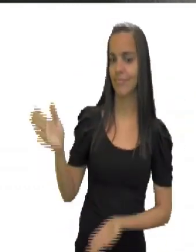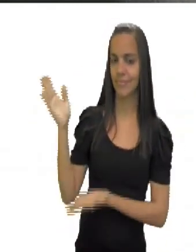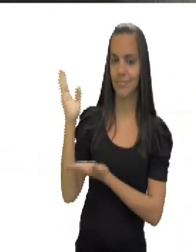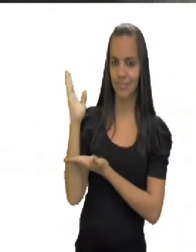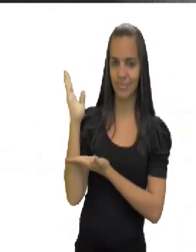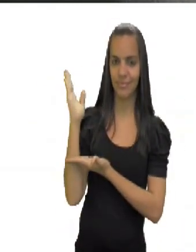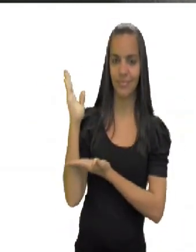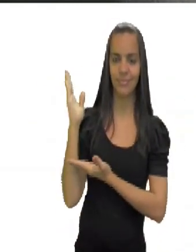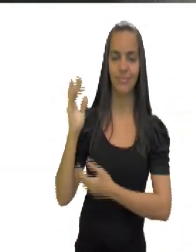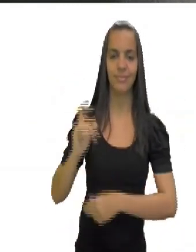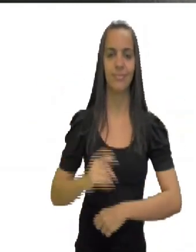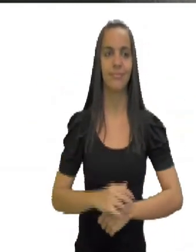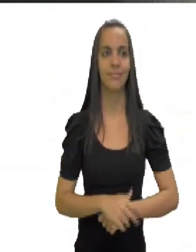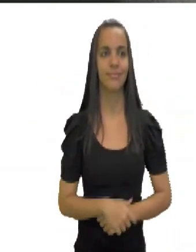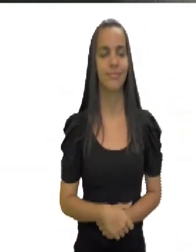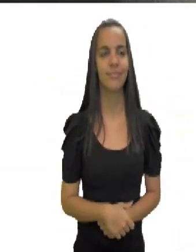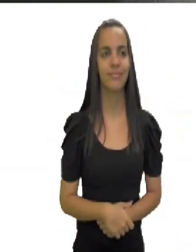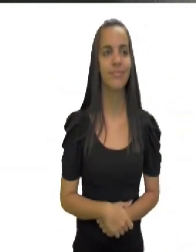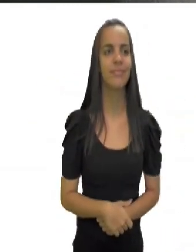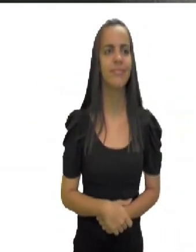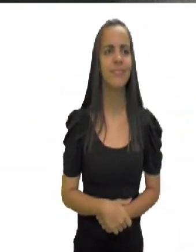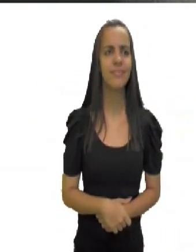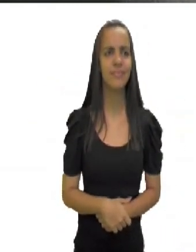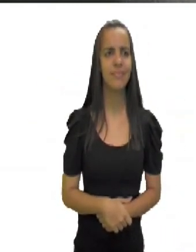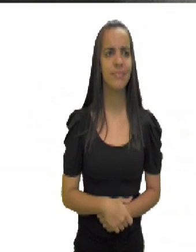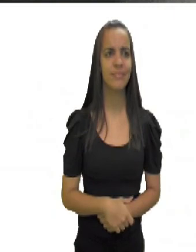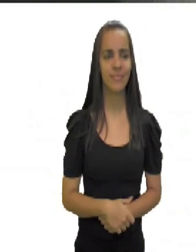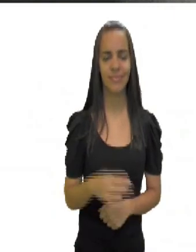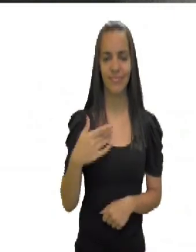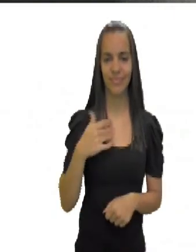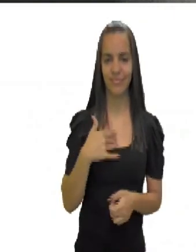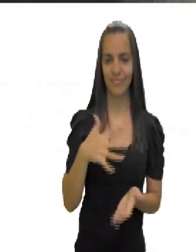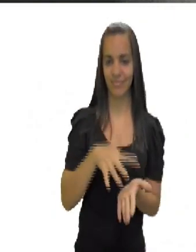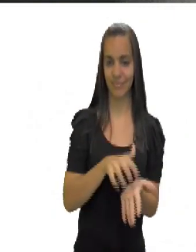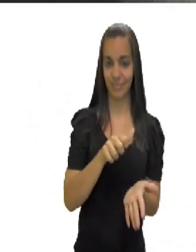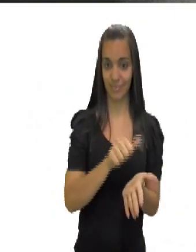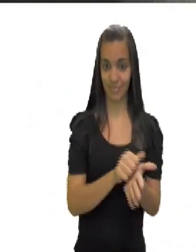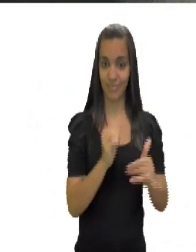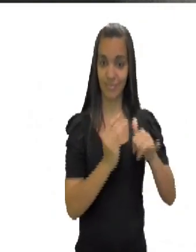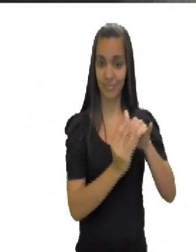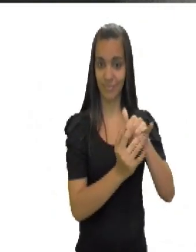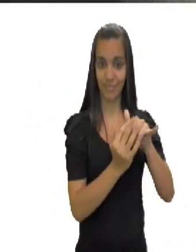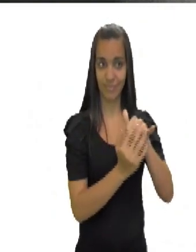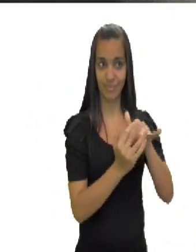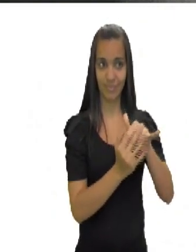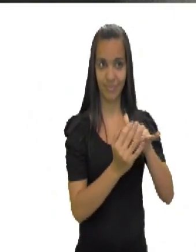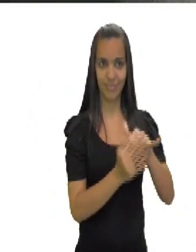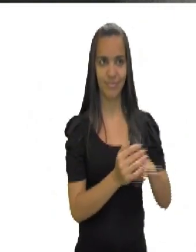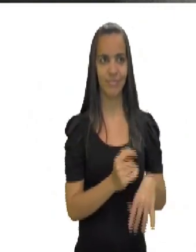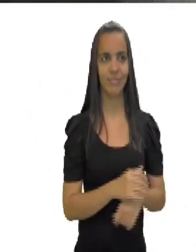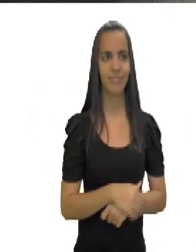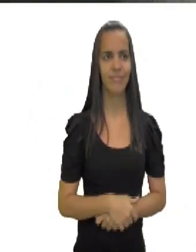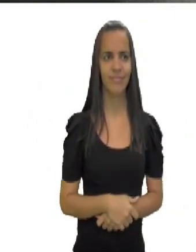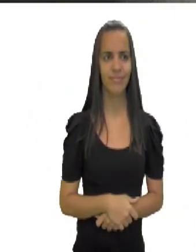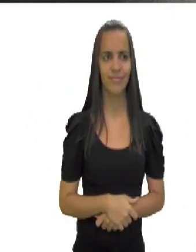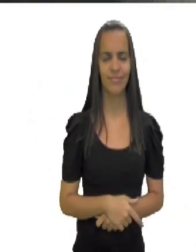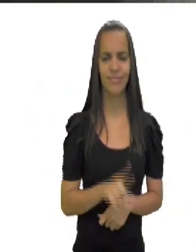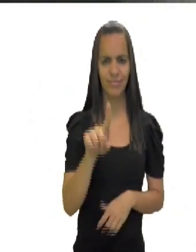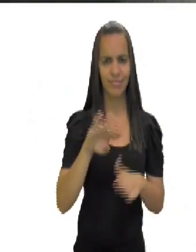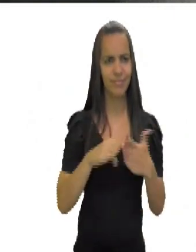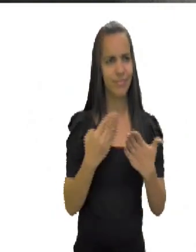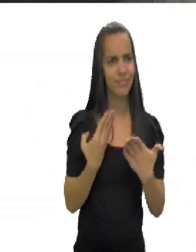imagem que aparece no canto da tela. E se inscreva no canal do YouTube.